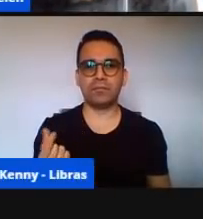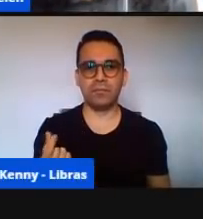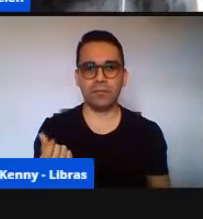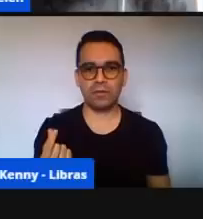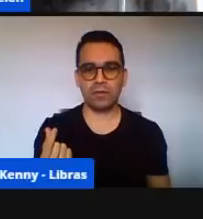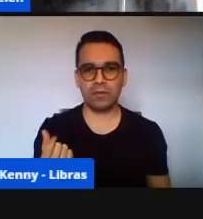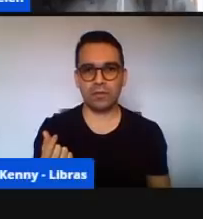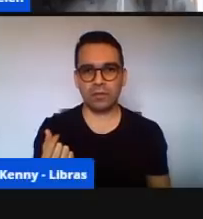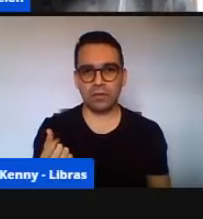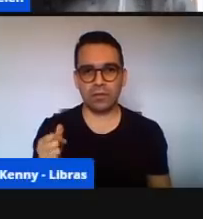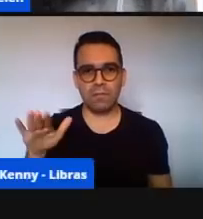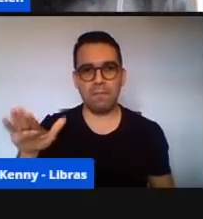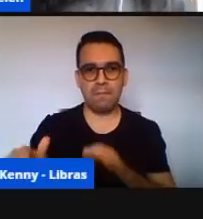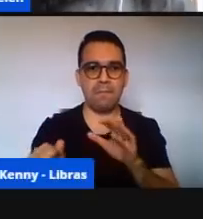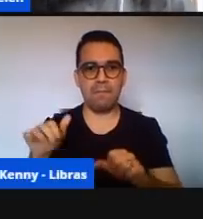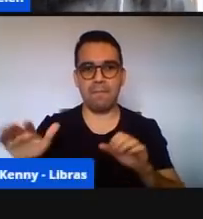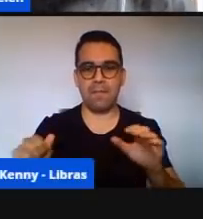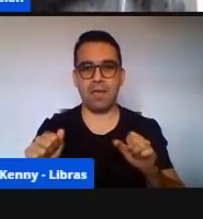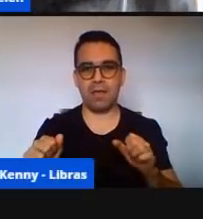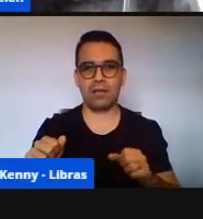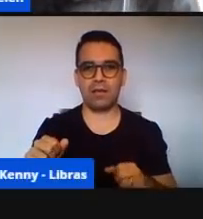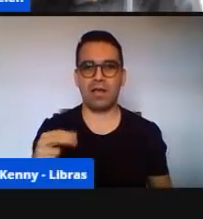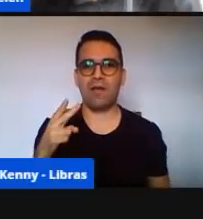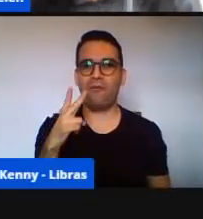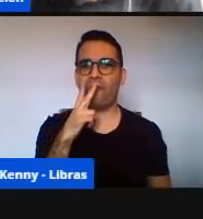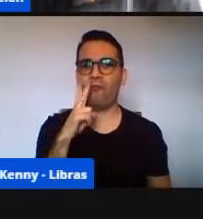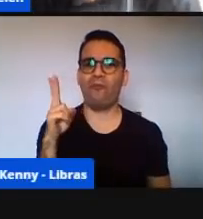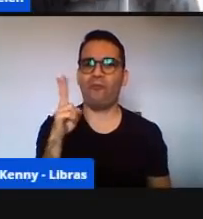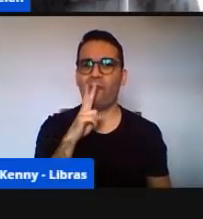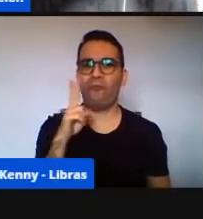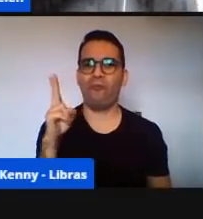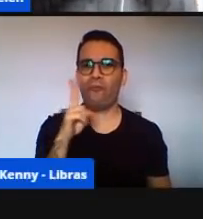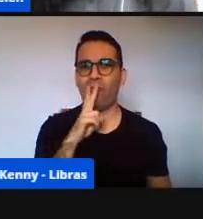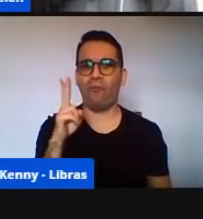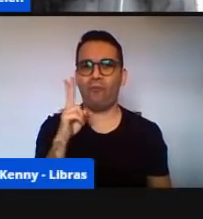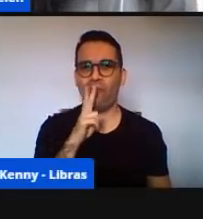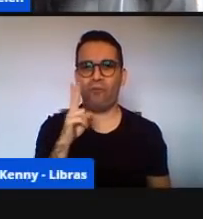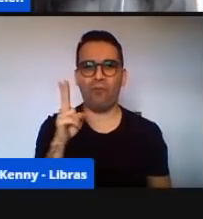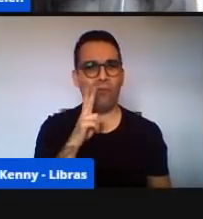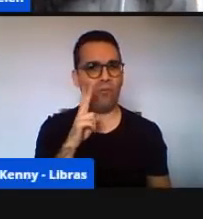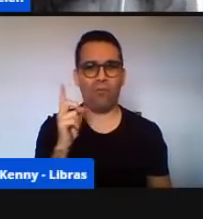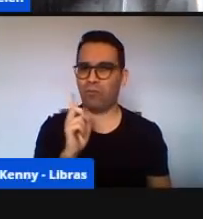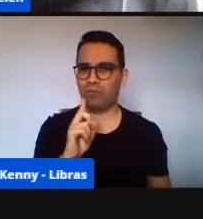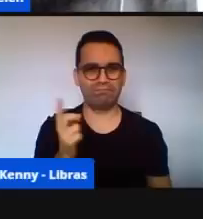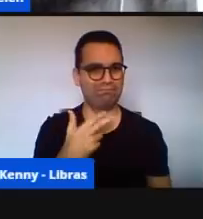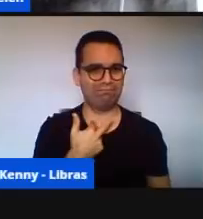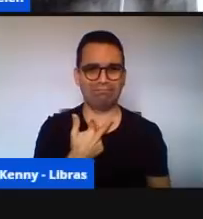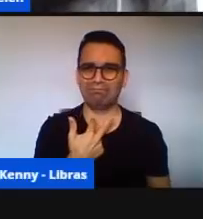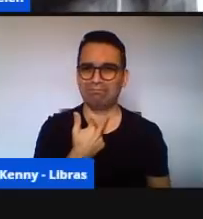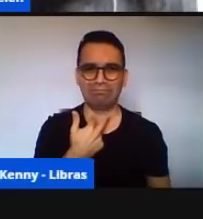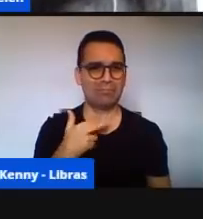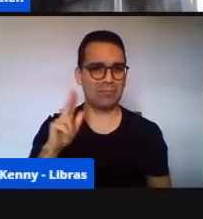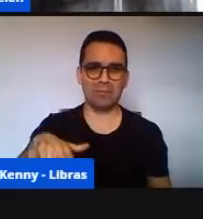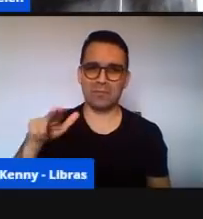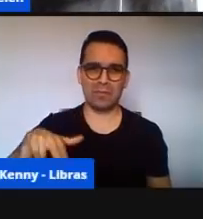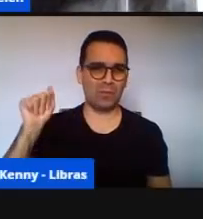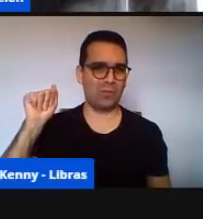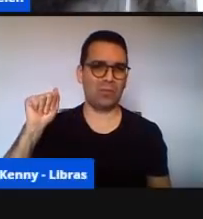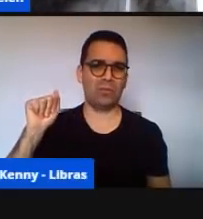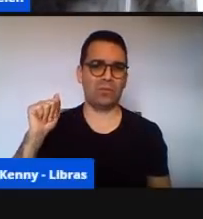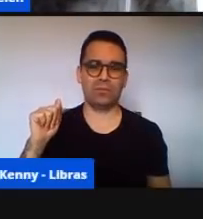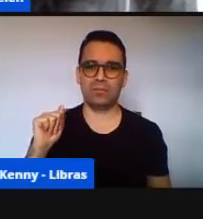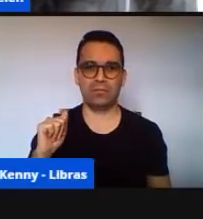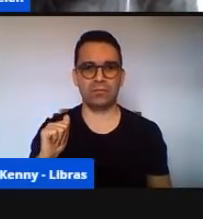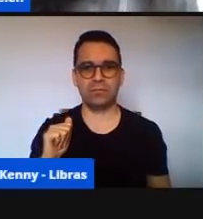alimentos. Jamais fumar nas dependências da instituição. Acionar a lixeira com pedal, evitando tocar na sua